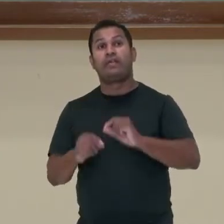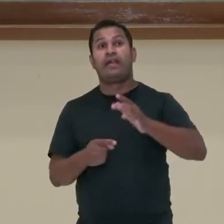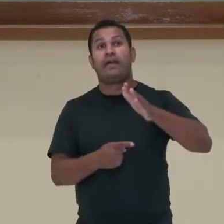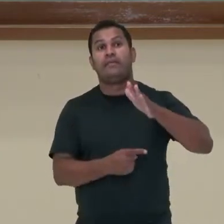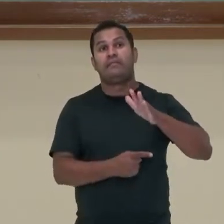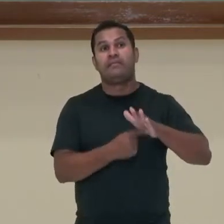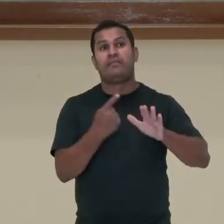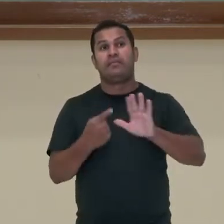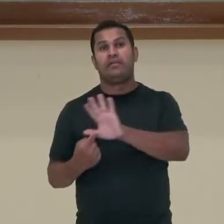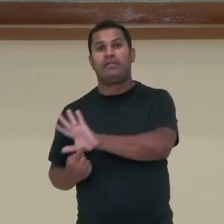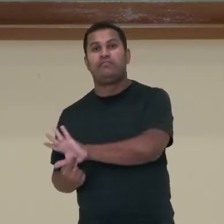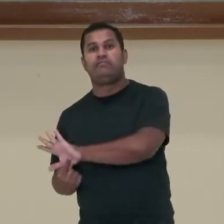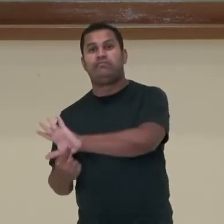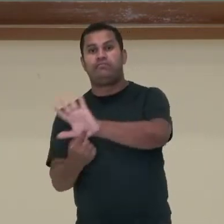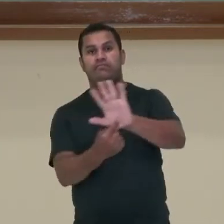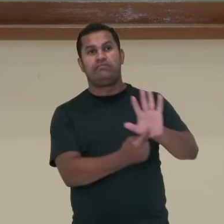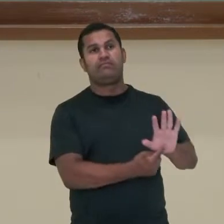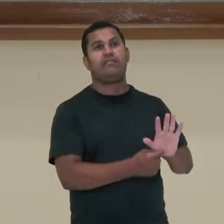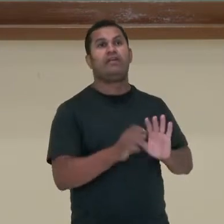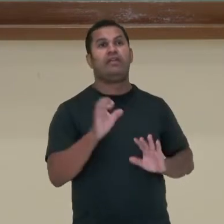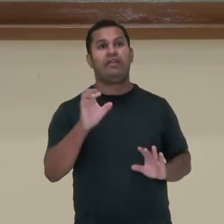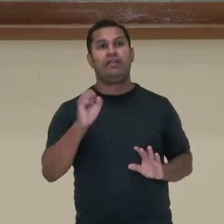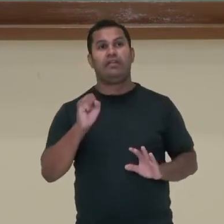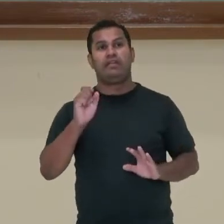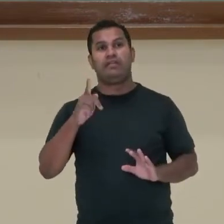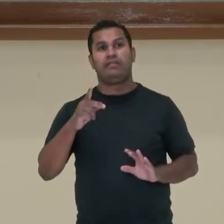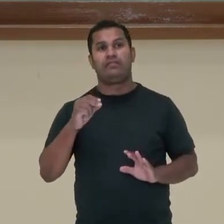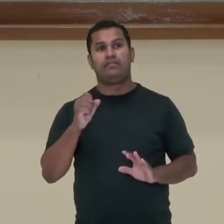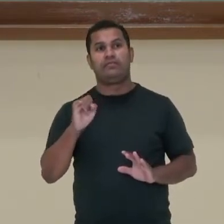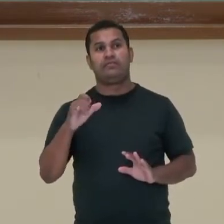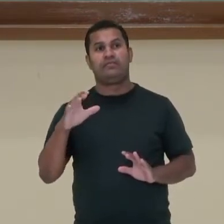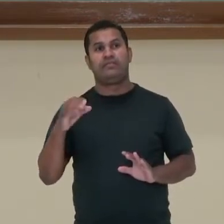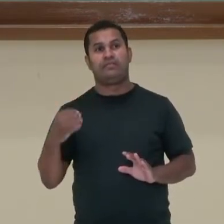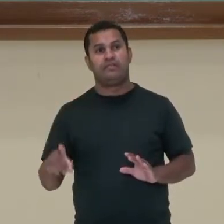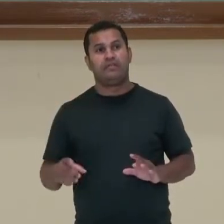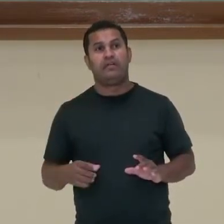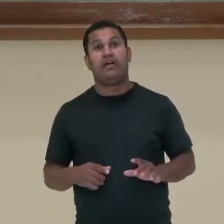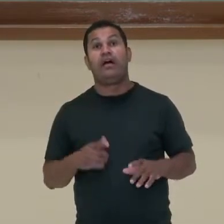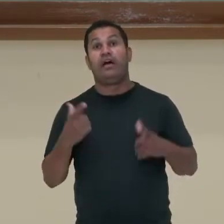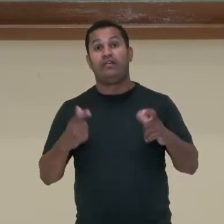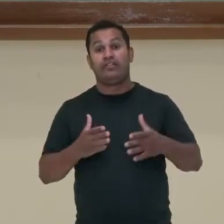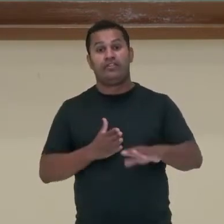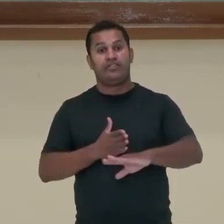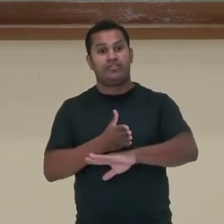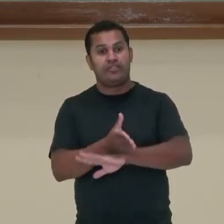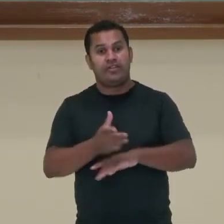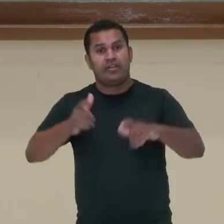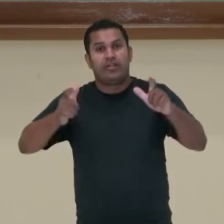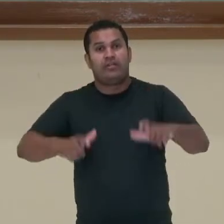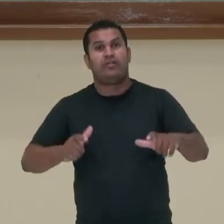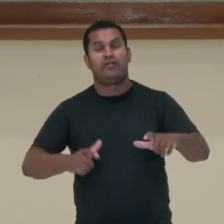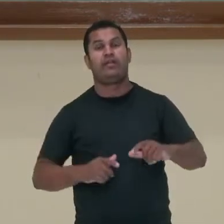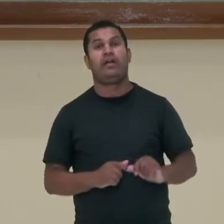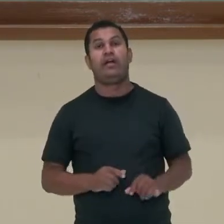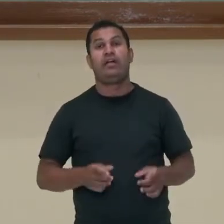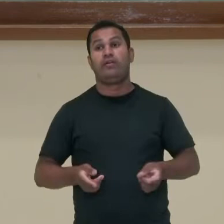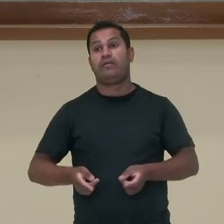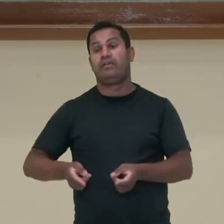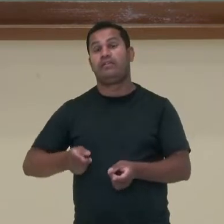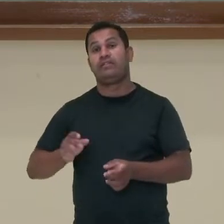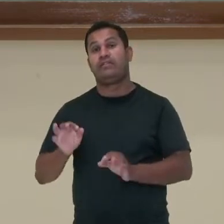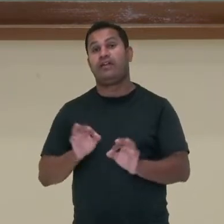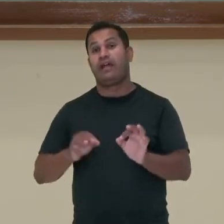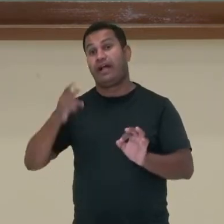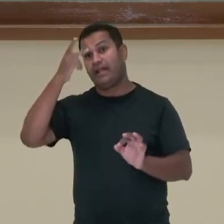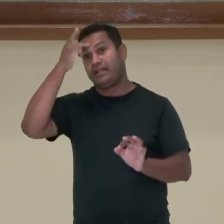essa busca da matemática diferente, ele vai lá para a ilha Martinica, lá na Polinésia Francesa, ele começa a conhecer mais ou menos